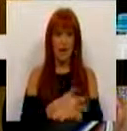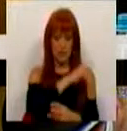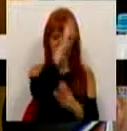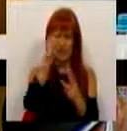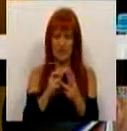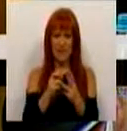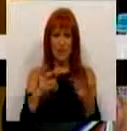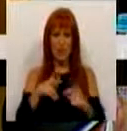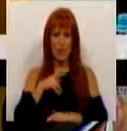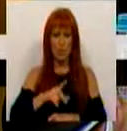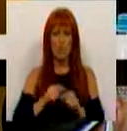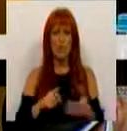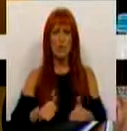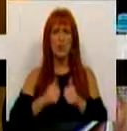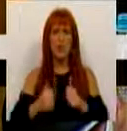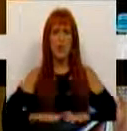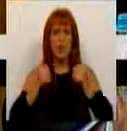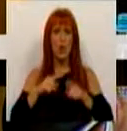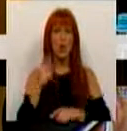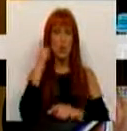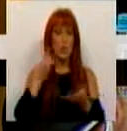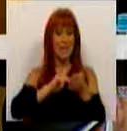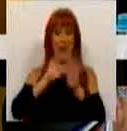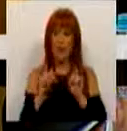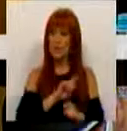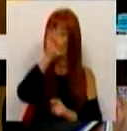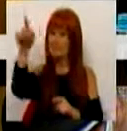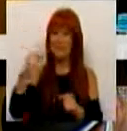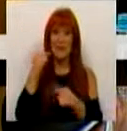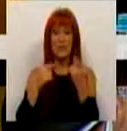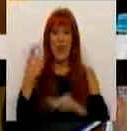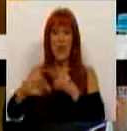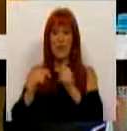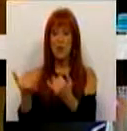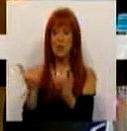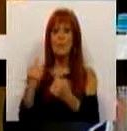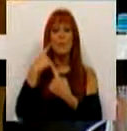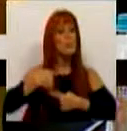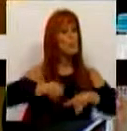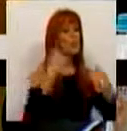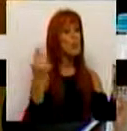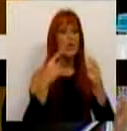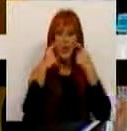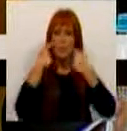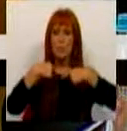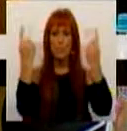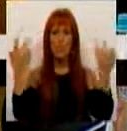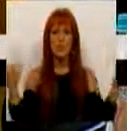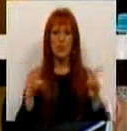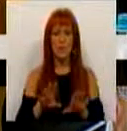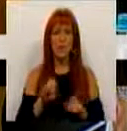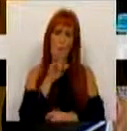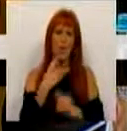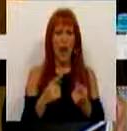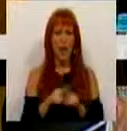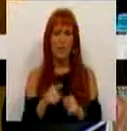Terceiro, Portugal reunirá os melhores dos seus técnicos na apreciação desta informação e divulgá-la-á publicamente, ainda que possa